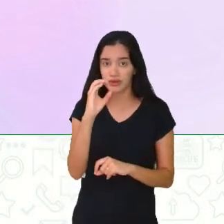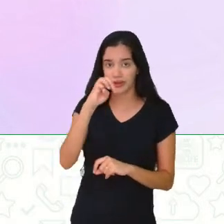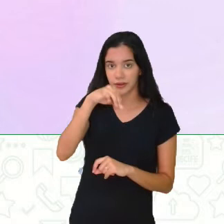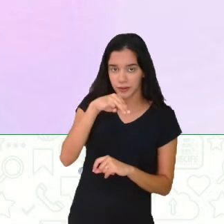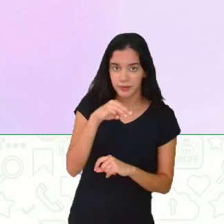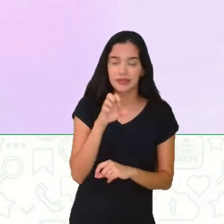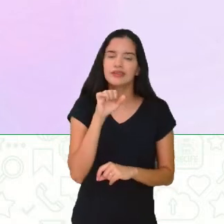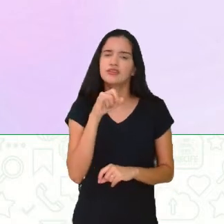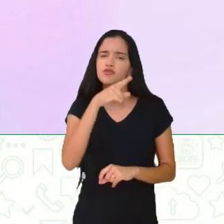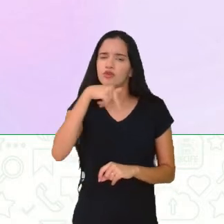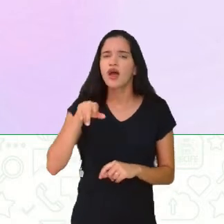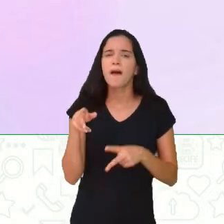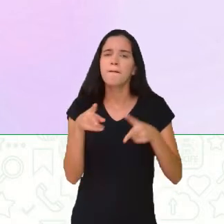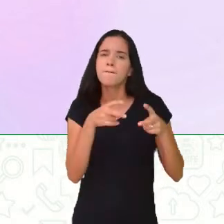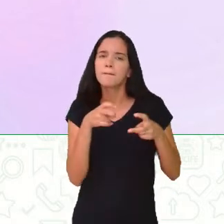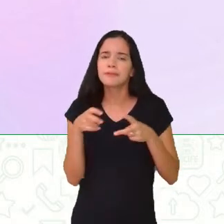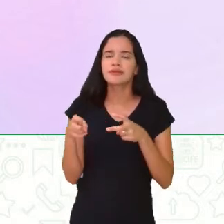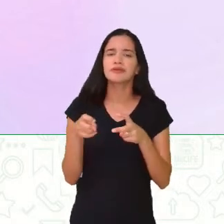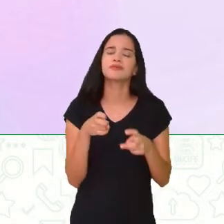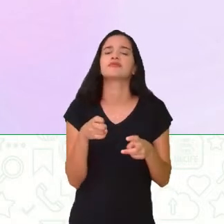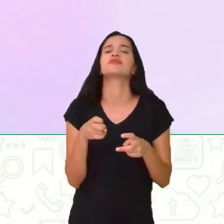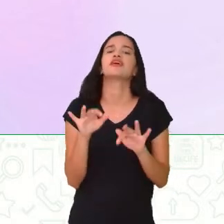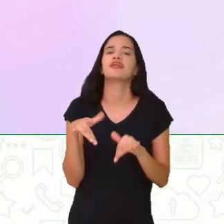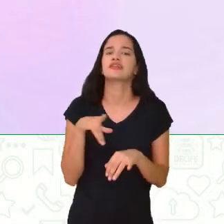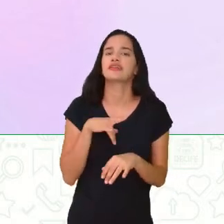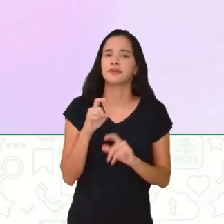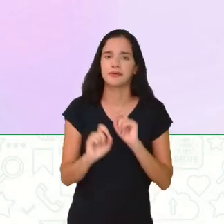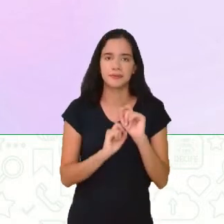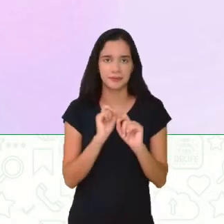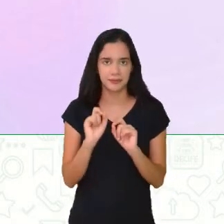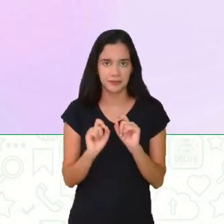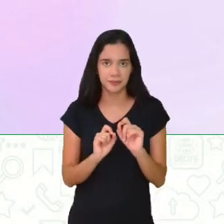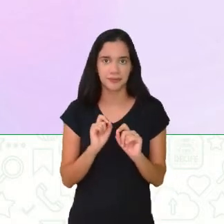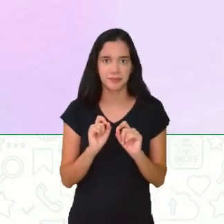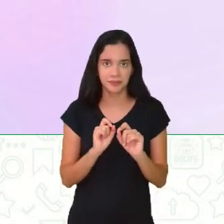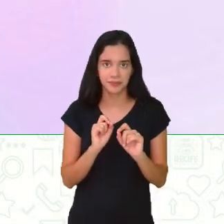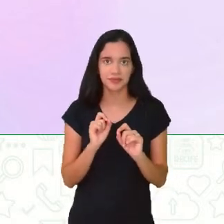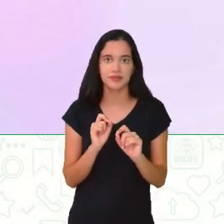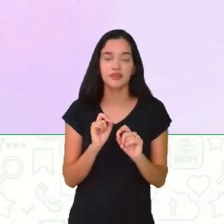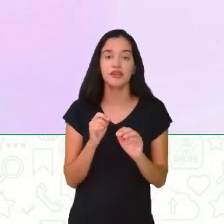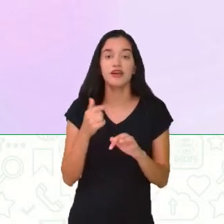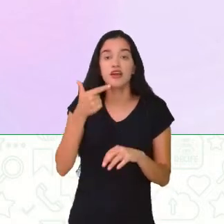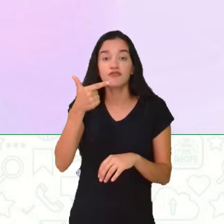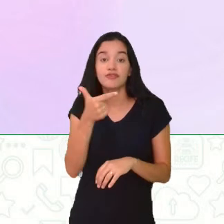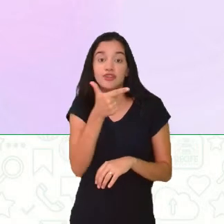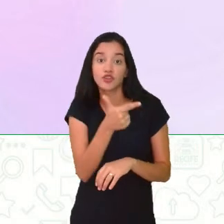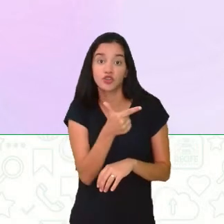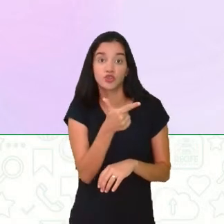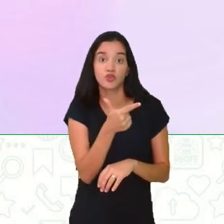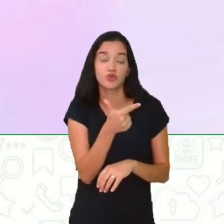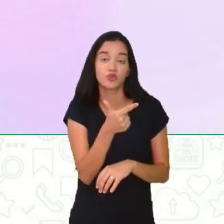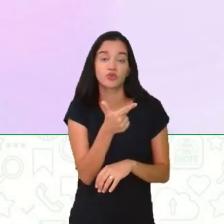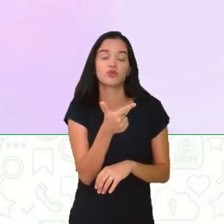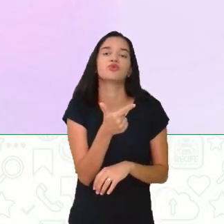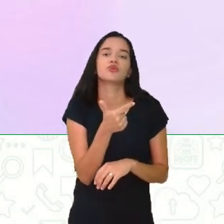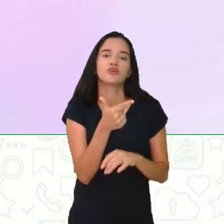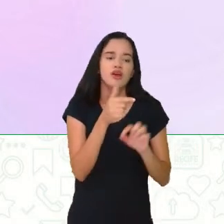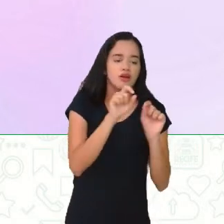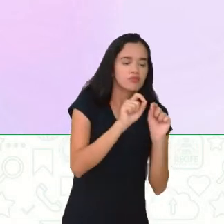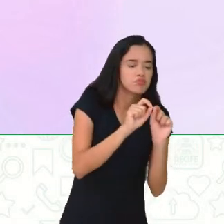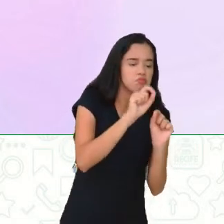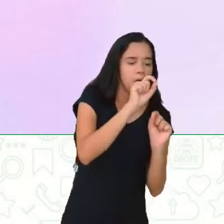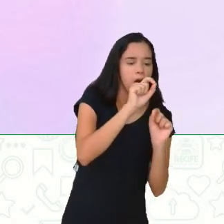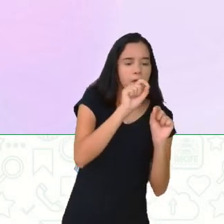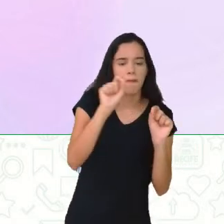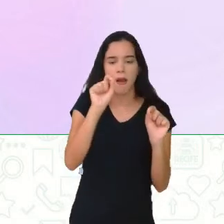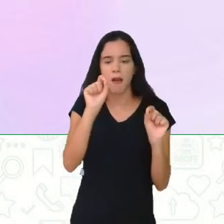se você observar direitinho, você vai ter exatamente 22 tracinhos